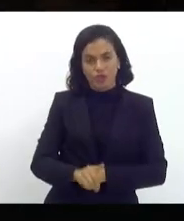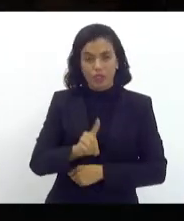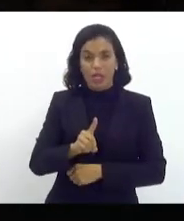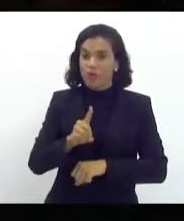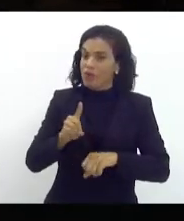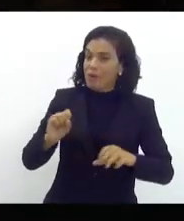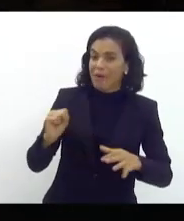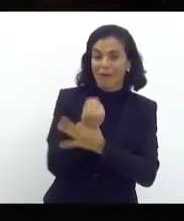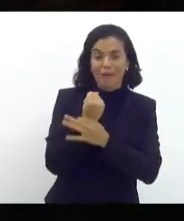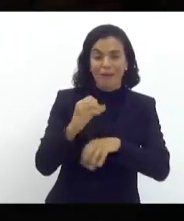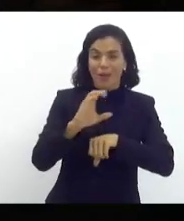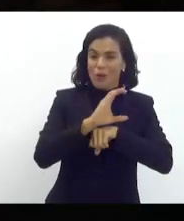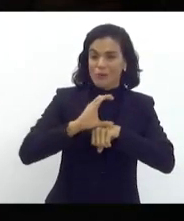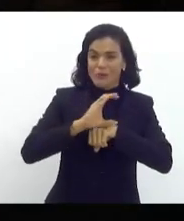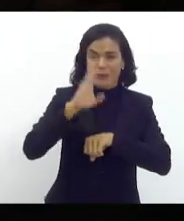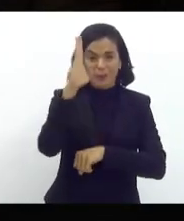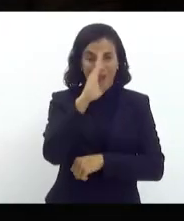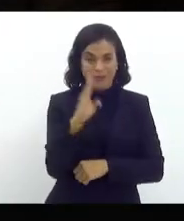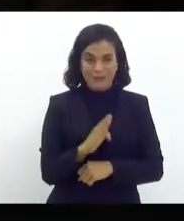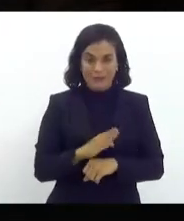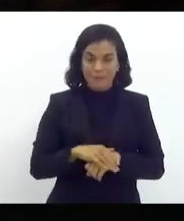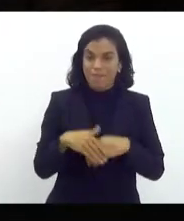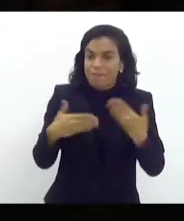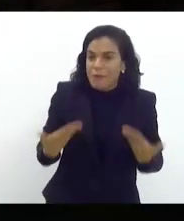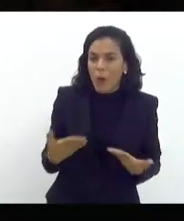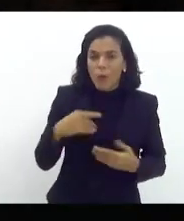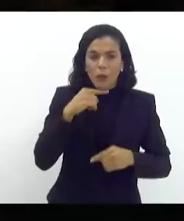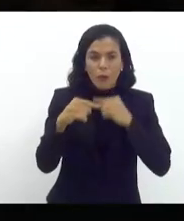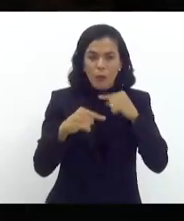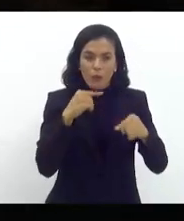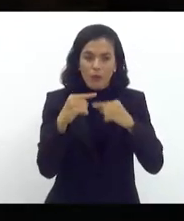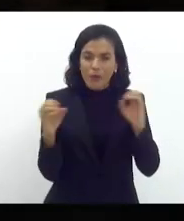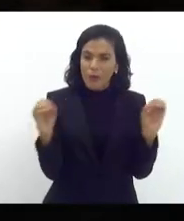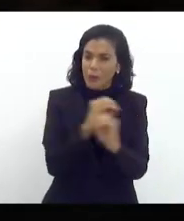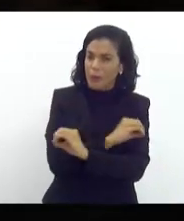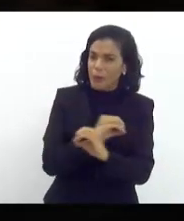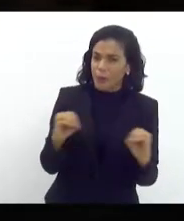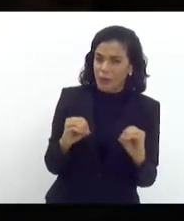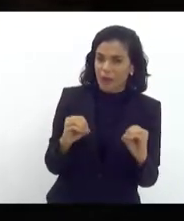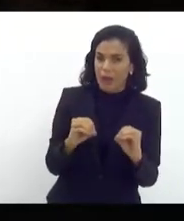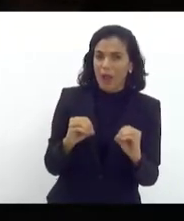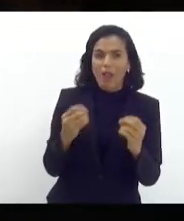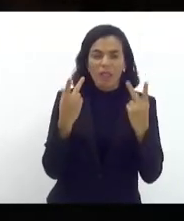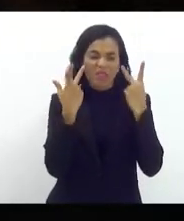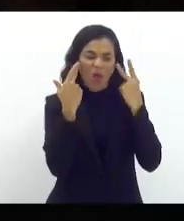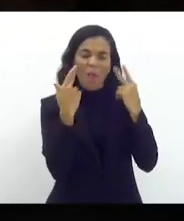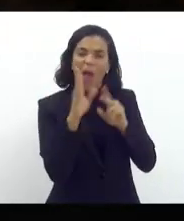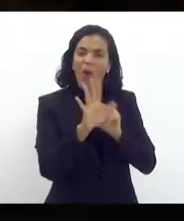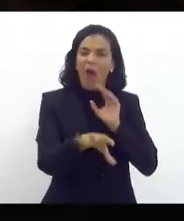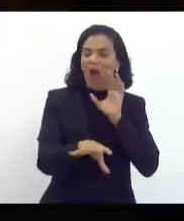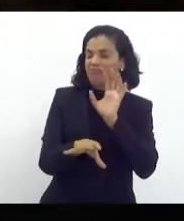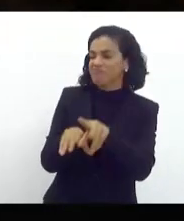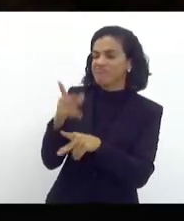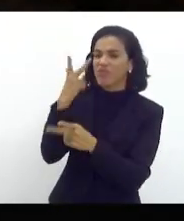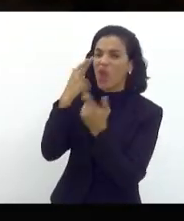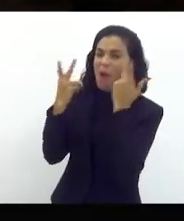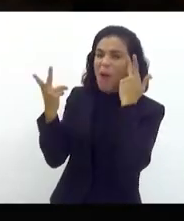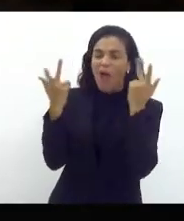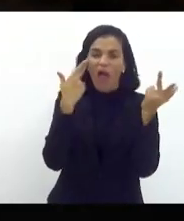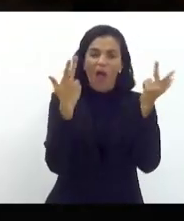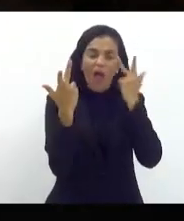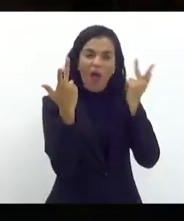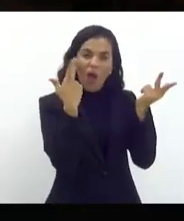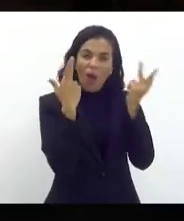constituição brasileira então eu não tenho dúvida de que quando naturalizamos esse tipo de ação